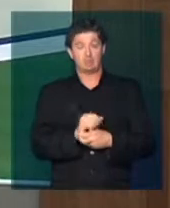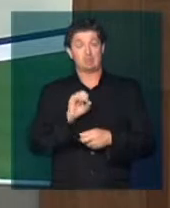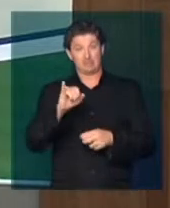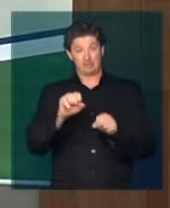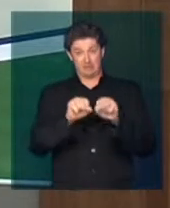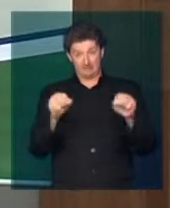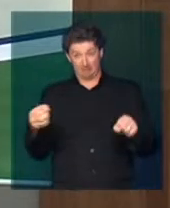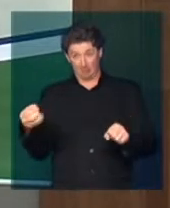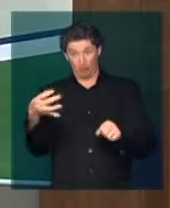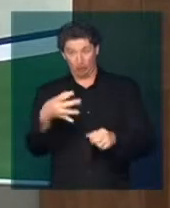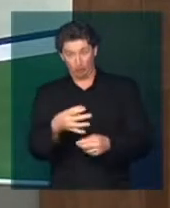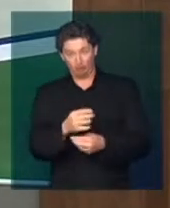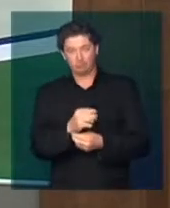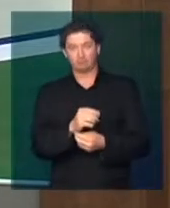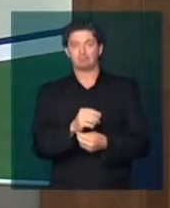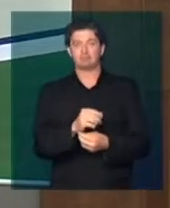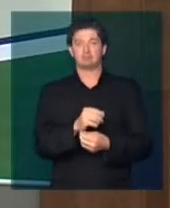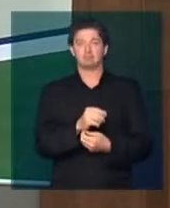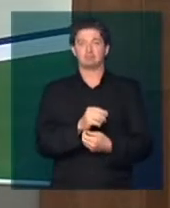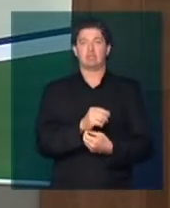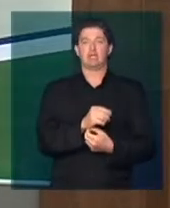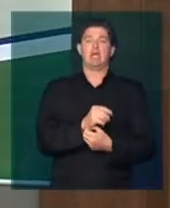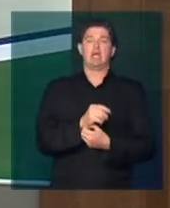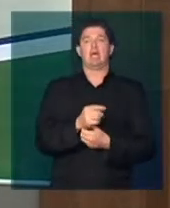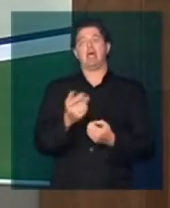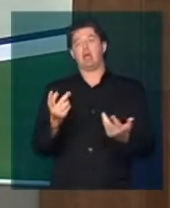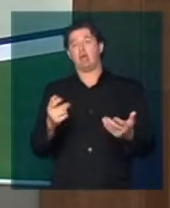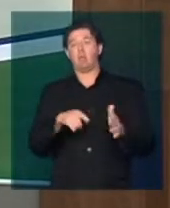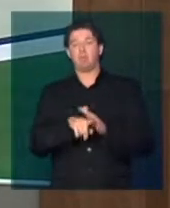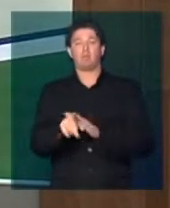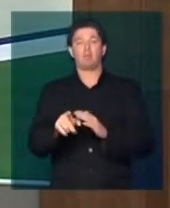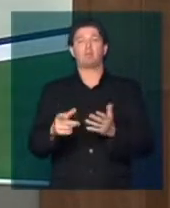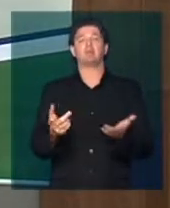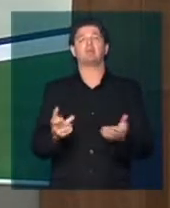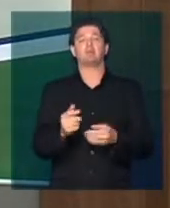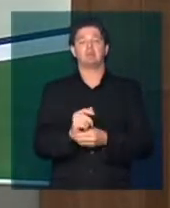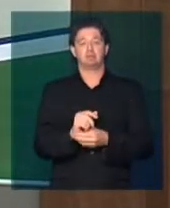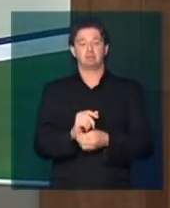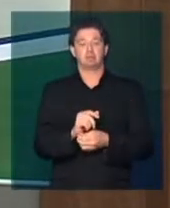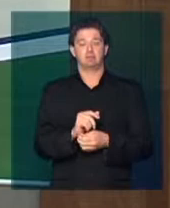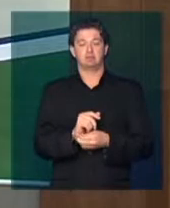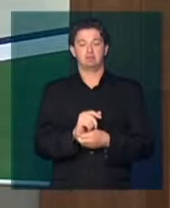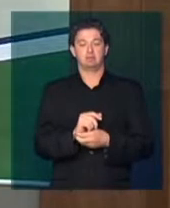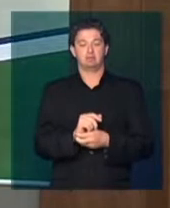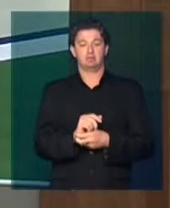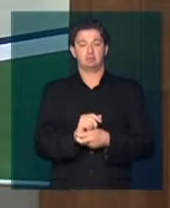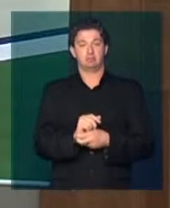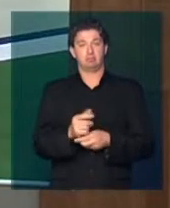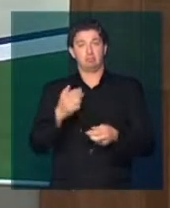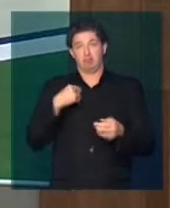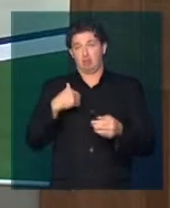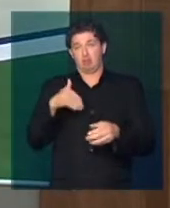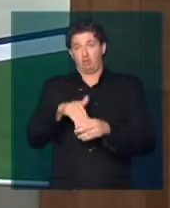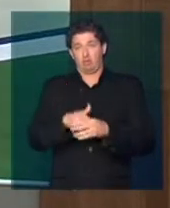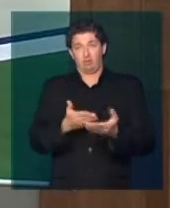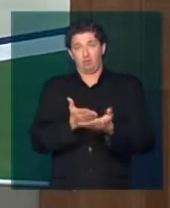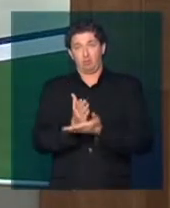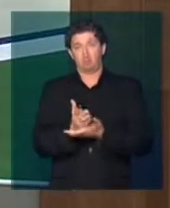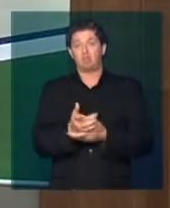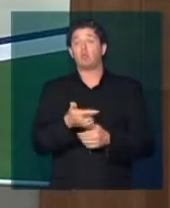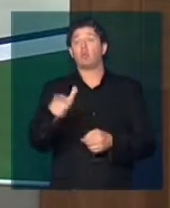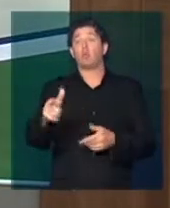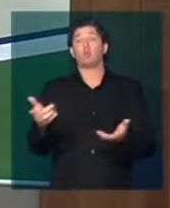novo, qual é a primeira pergunta que o deputado vai se fazer? Bom, eu venho me elegendo nesse sistema aqui e nesse